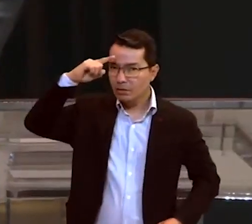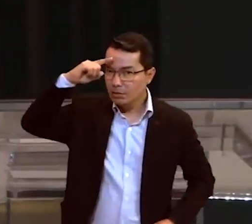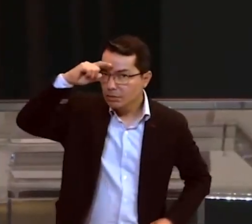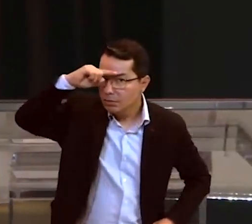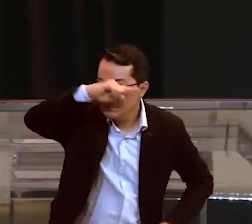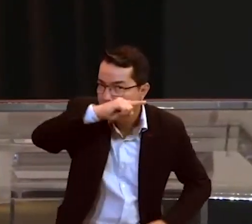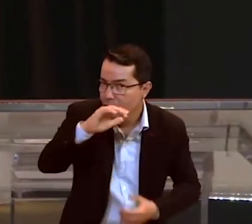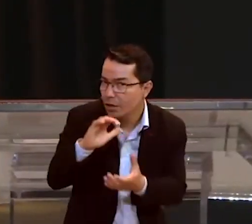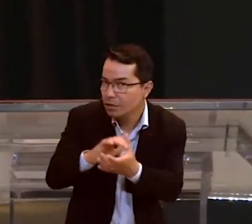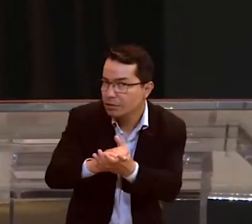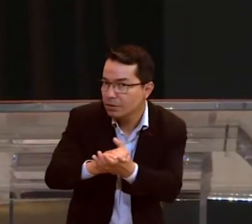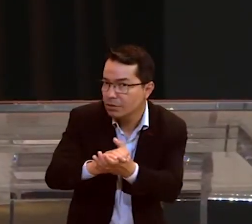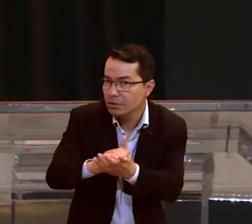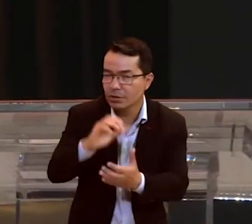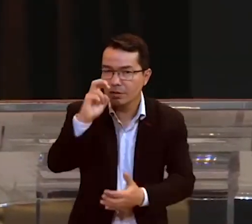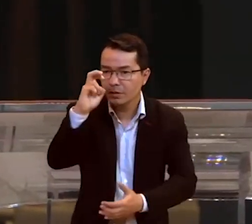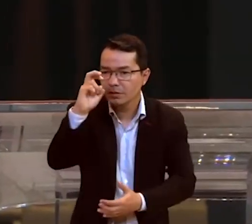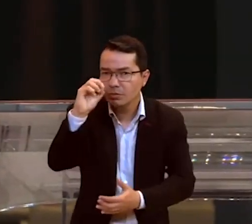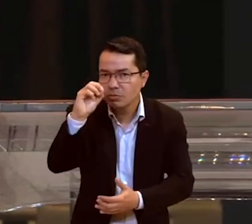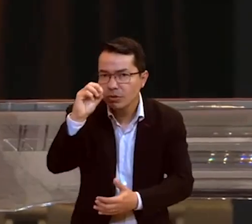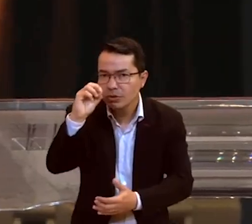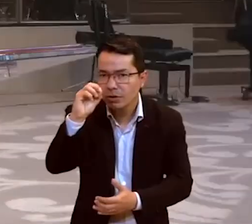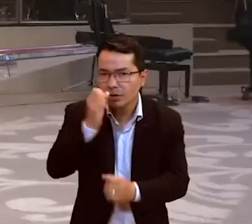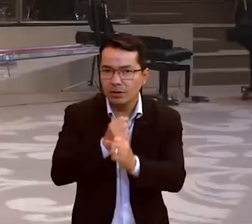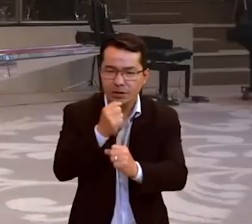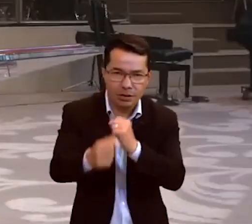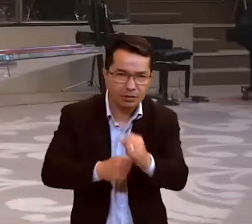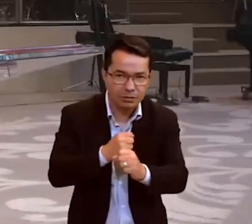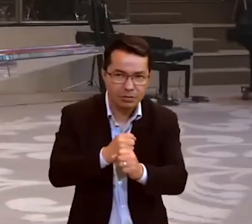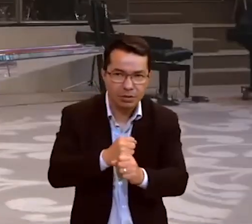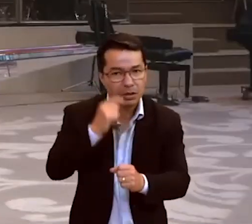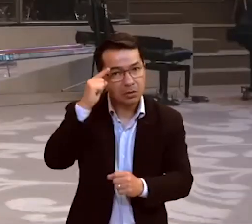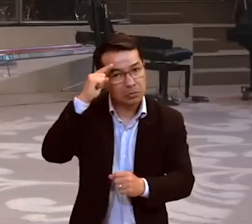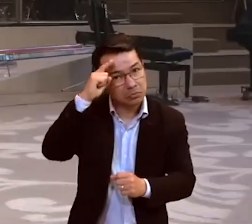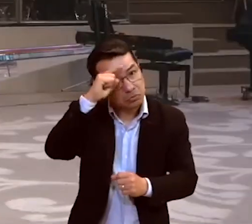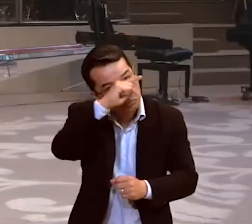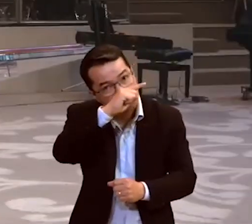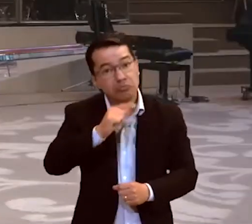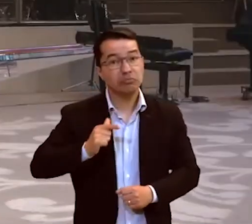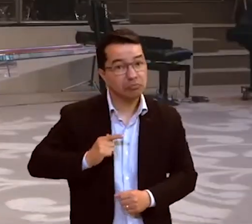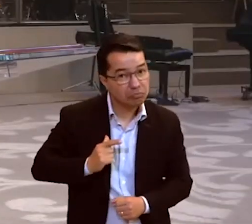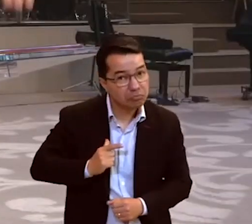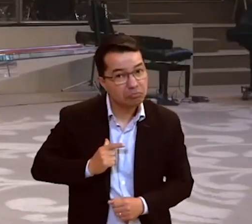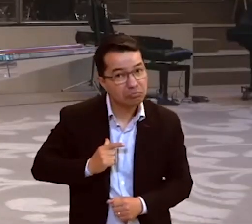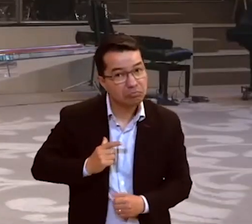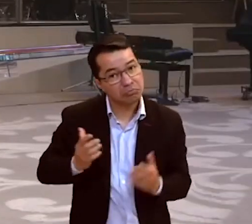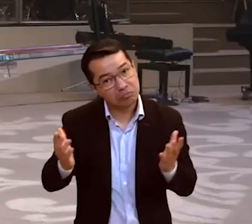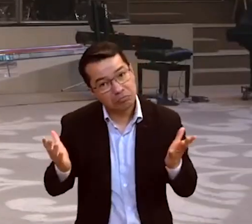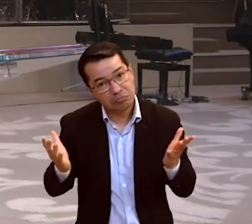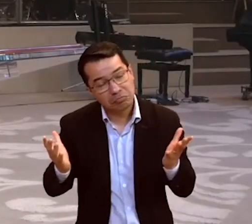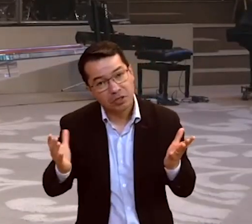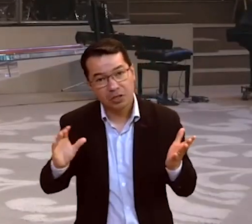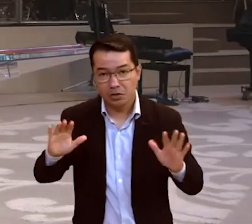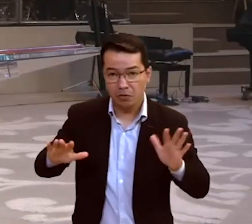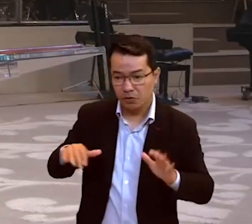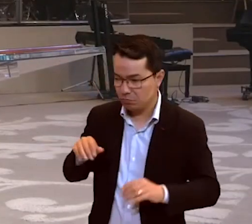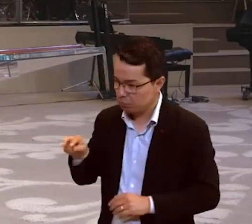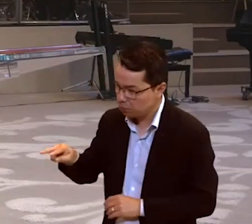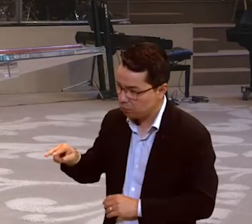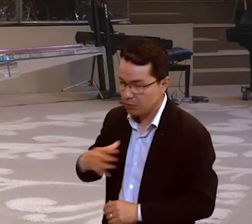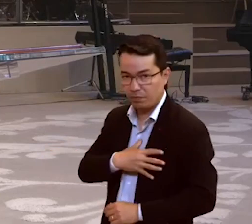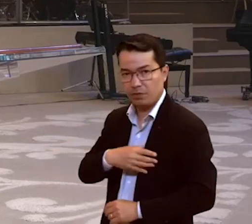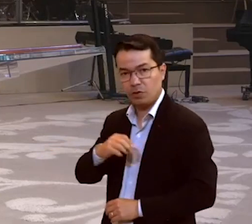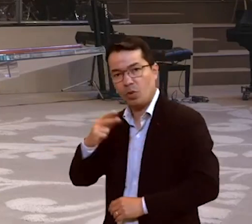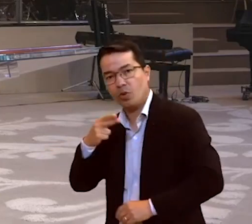com 52, 50 anos de casado são uns. Talvez com netos, talvez são situações que já enfrentaram em toda